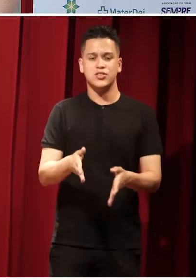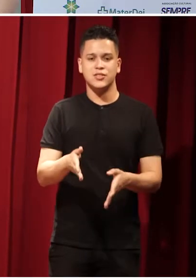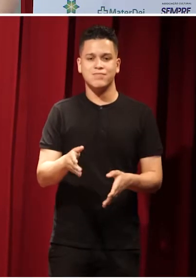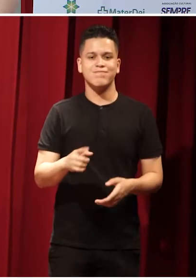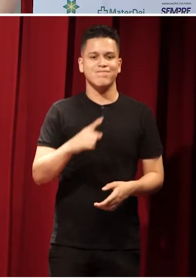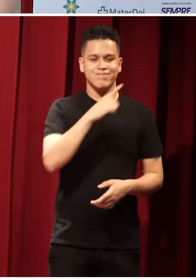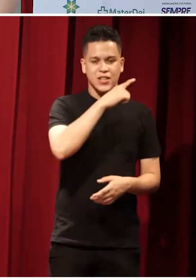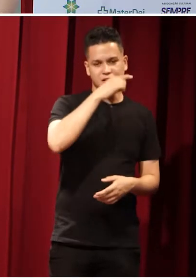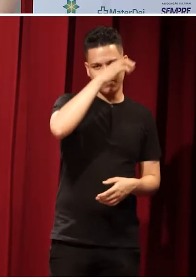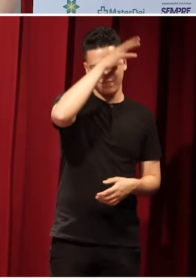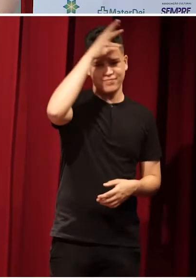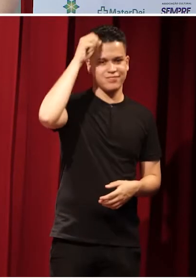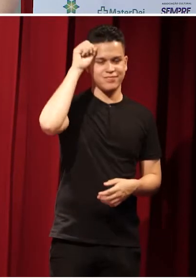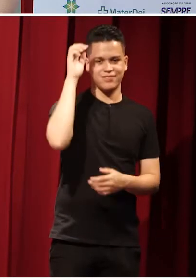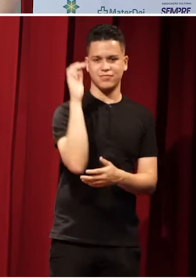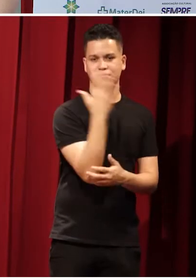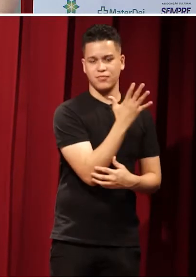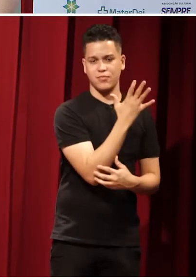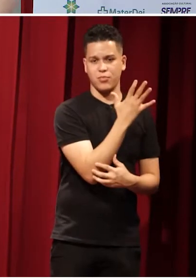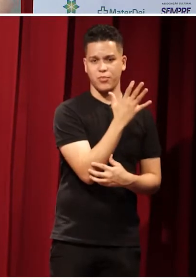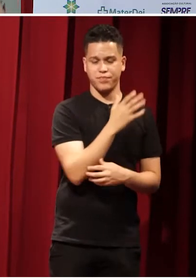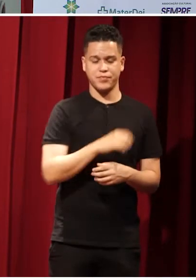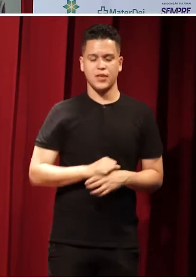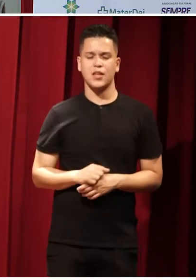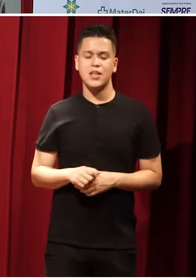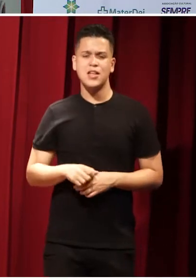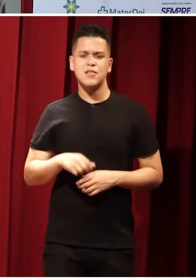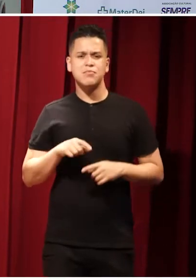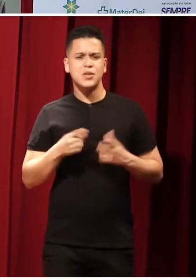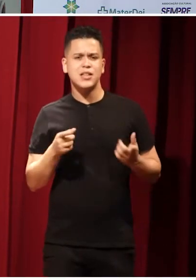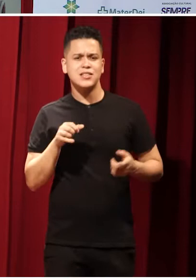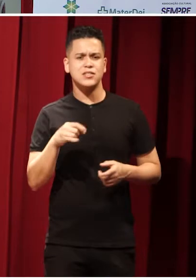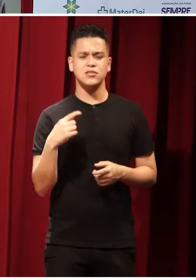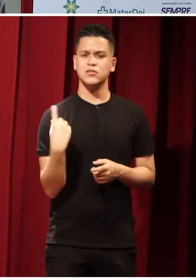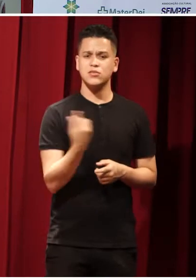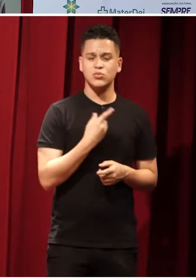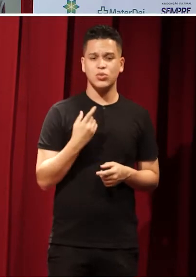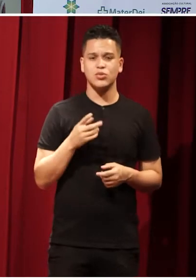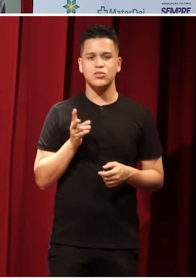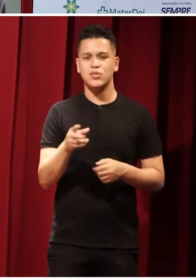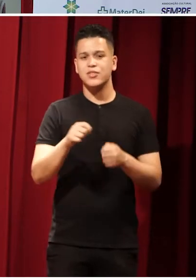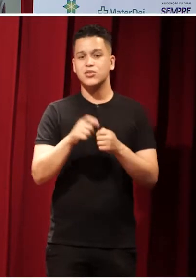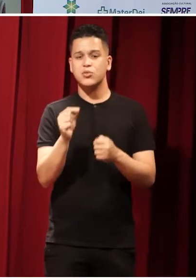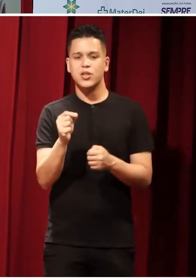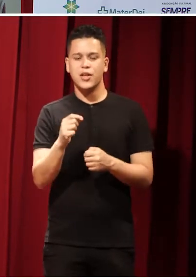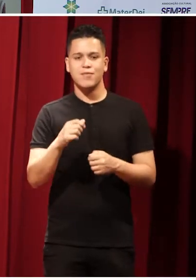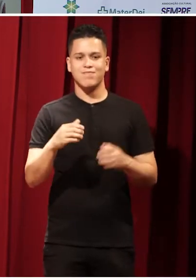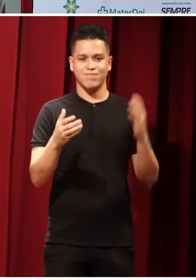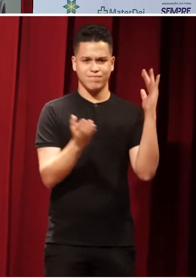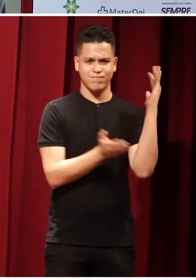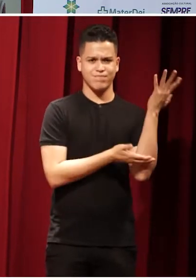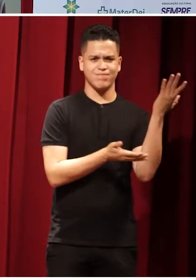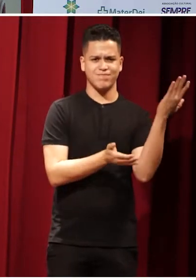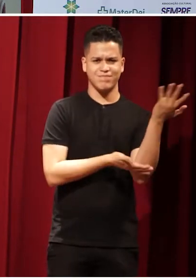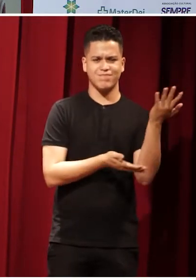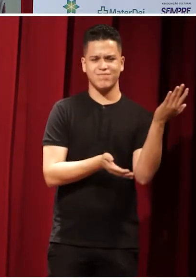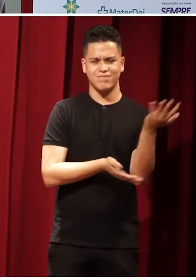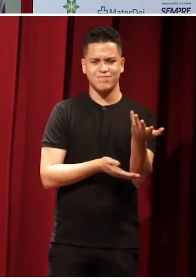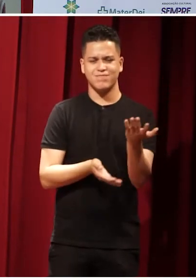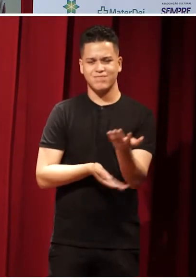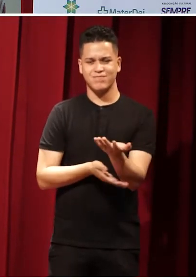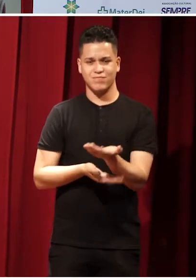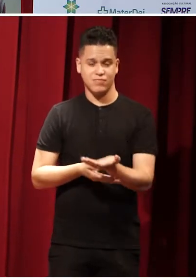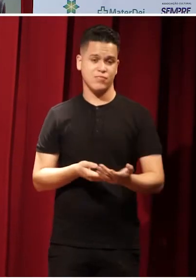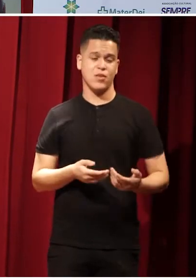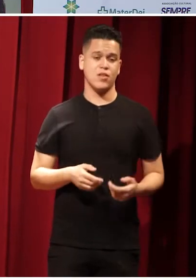desmatarmos, continuarmos desmatando, eu já vou voltar a isso, ao ritmo de desmatamento, se nós continuarmos desmatando do jeito que